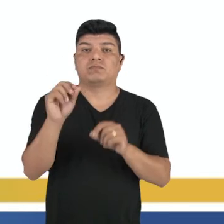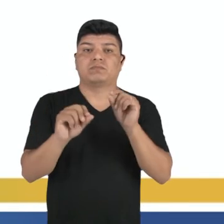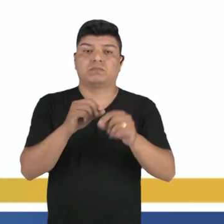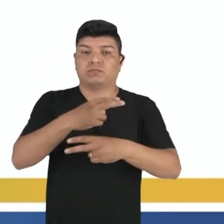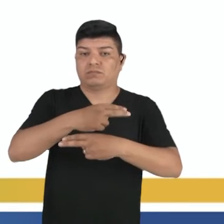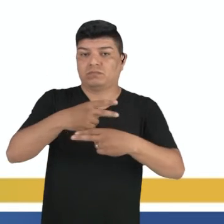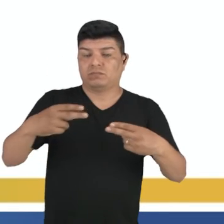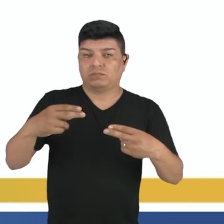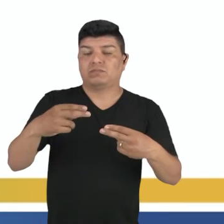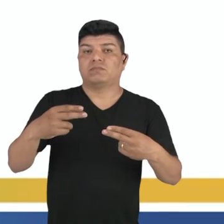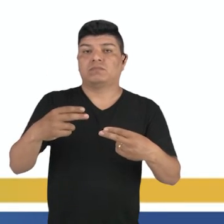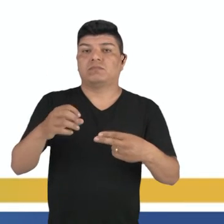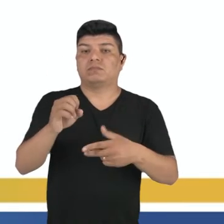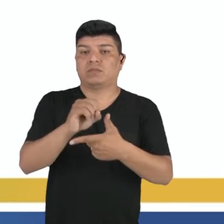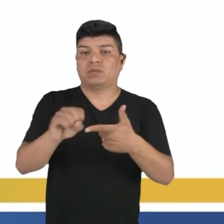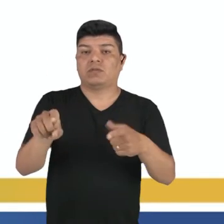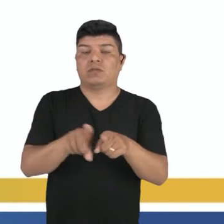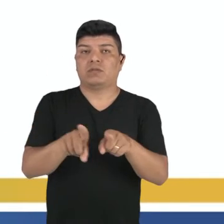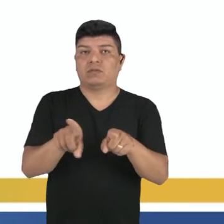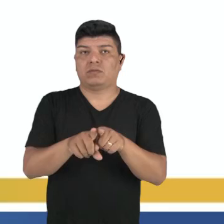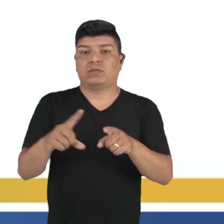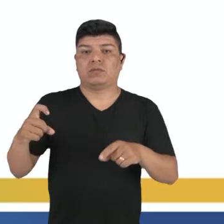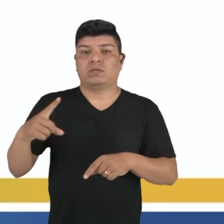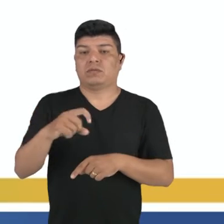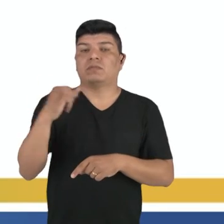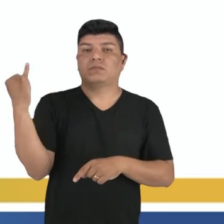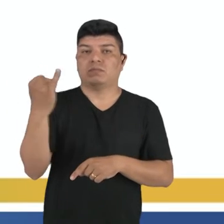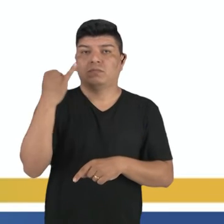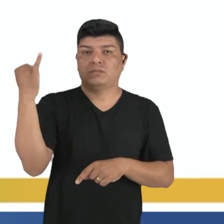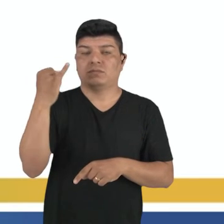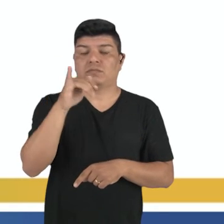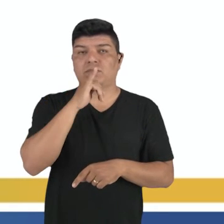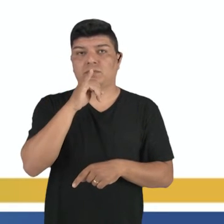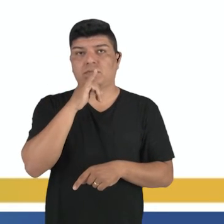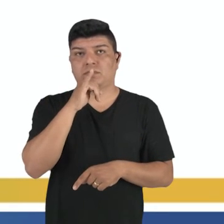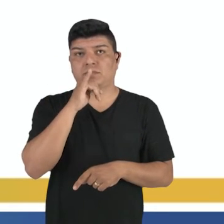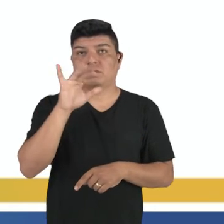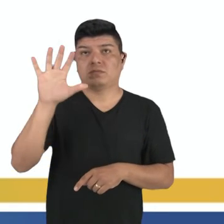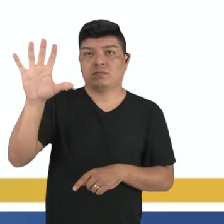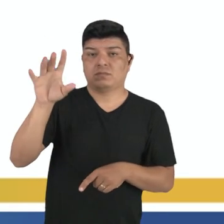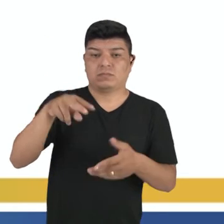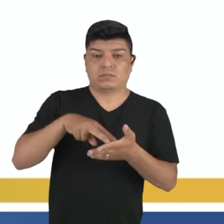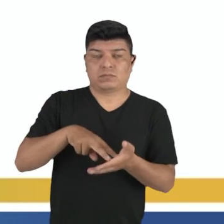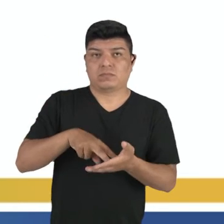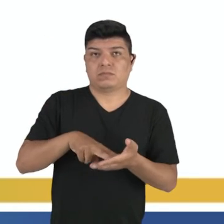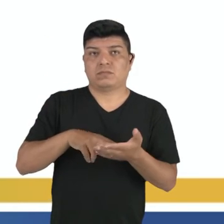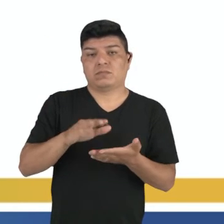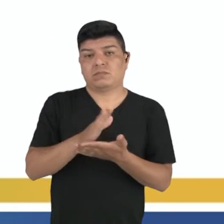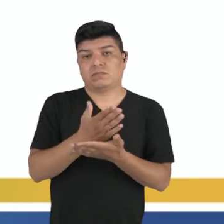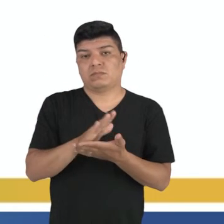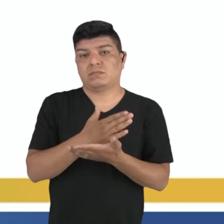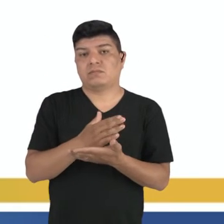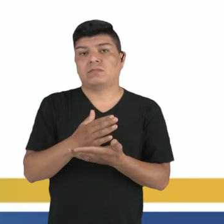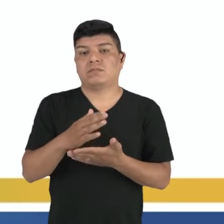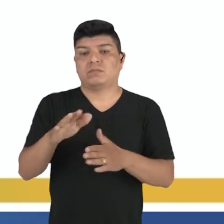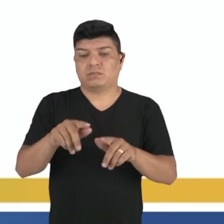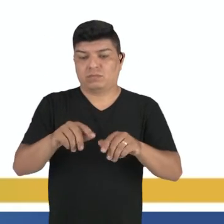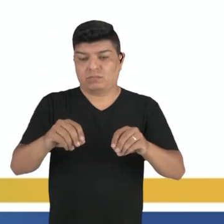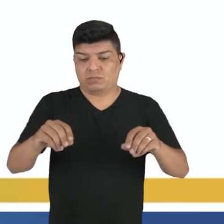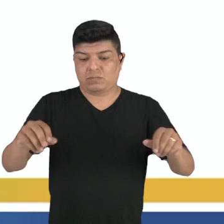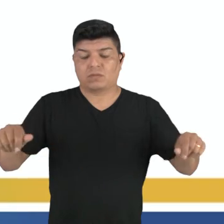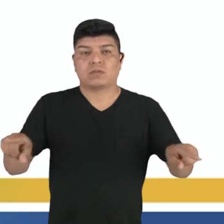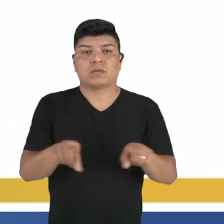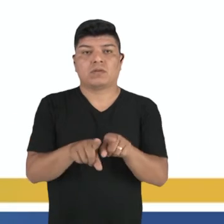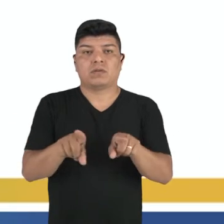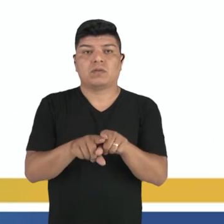compostos orgânicos e oxigênio Então essas bactérias elas são importantes por exemplo lá para fixação de certas substâncias no solo